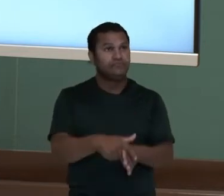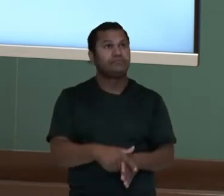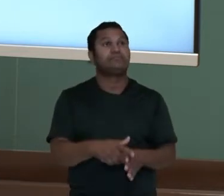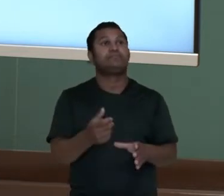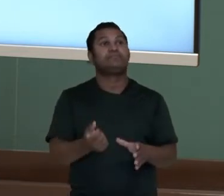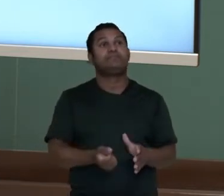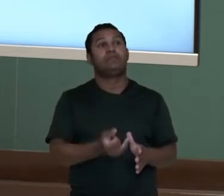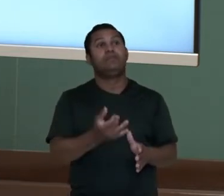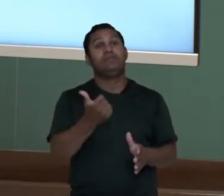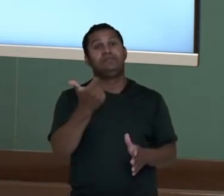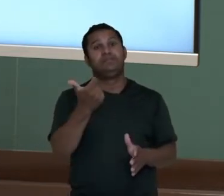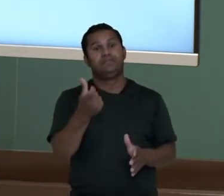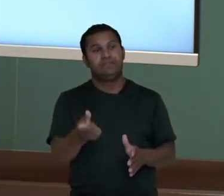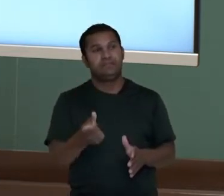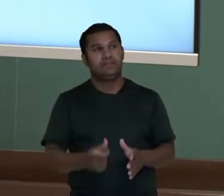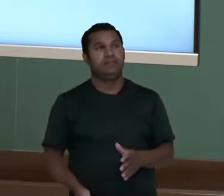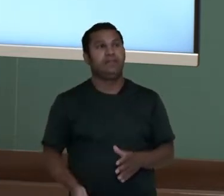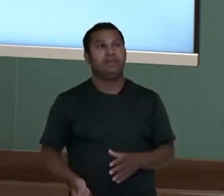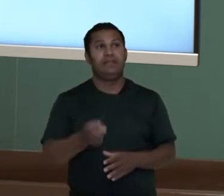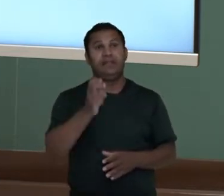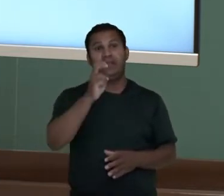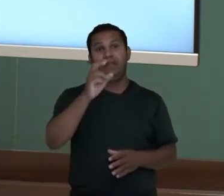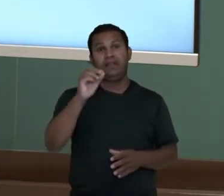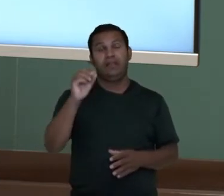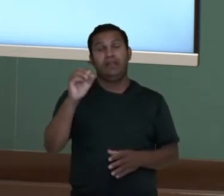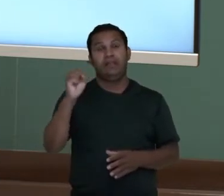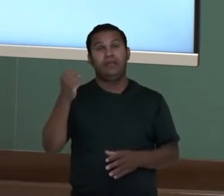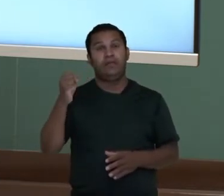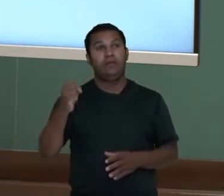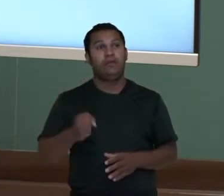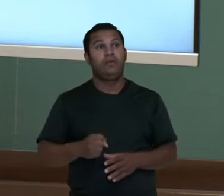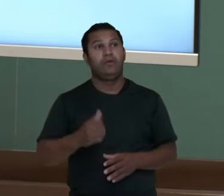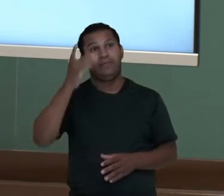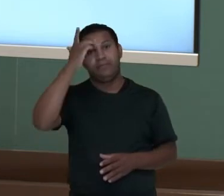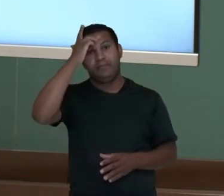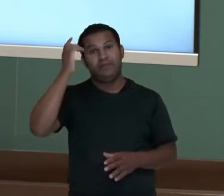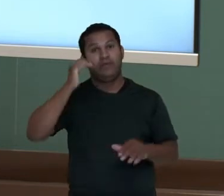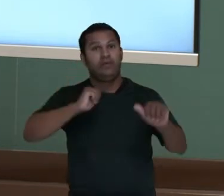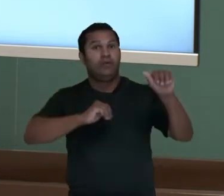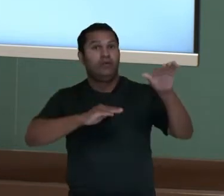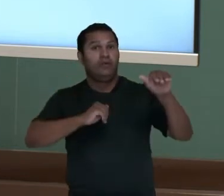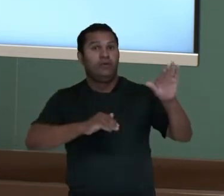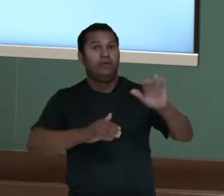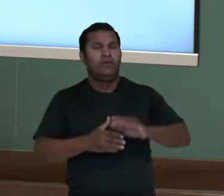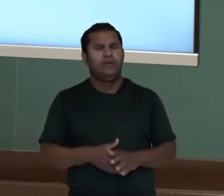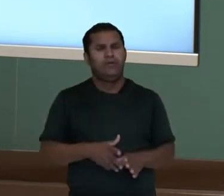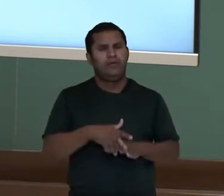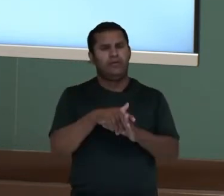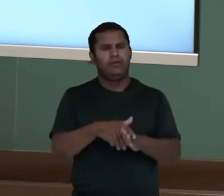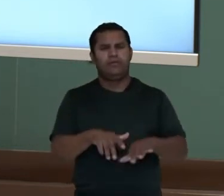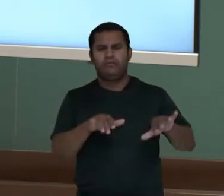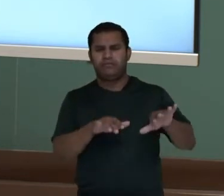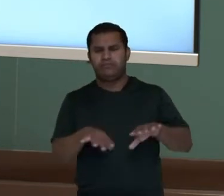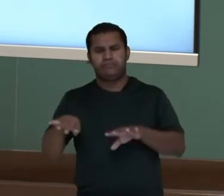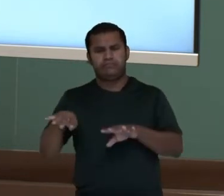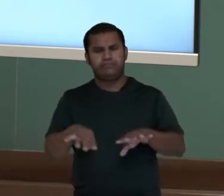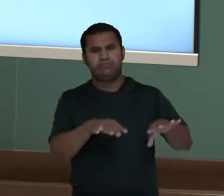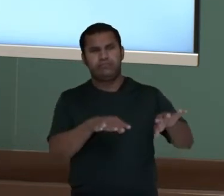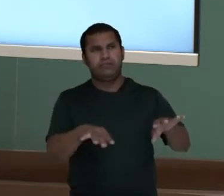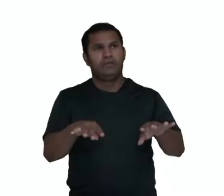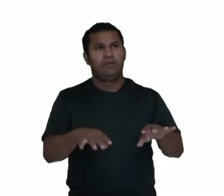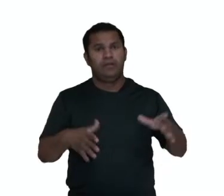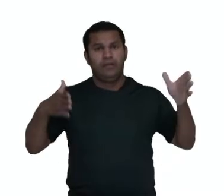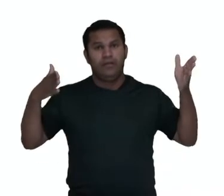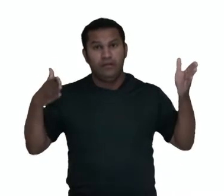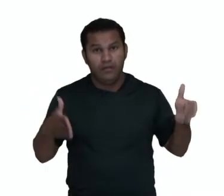16 cavalos e 14 canhões. Então a gente pensa que pode ser um armamento pequeno, né? Logo no